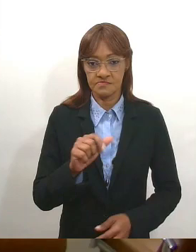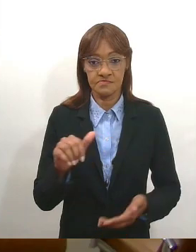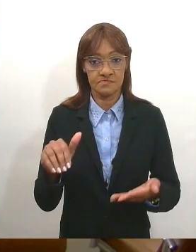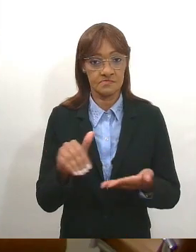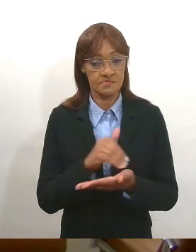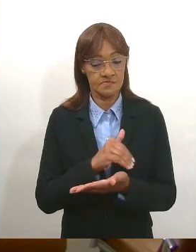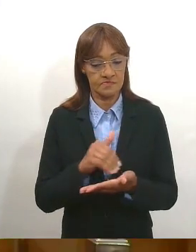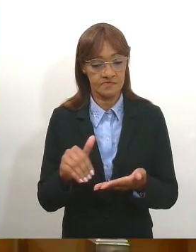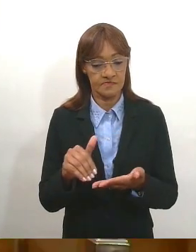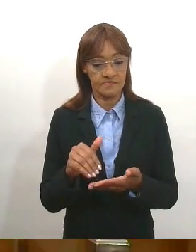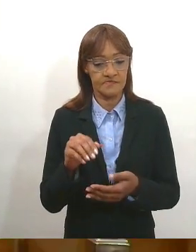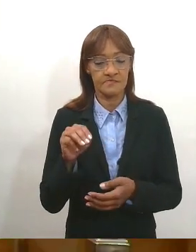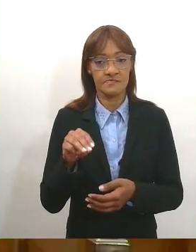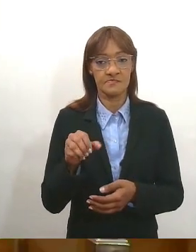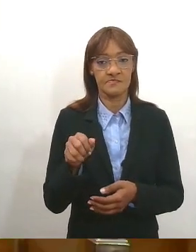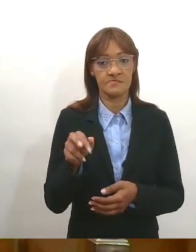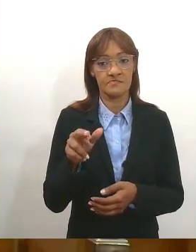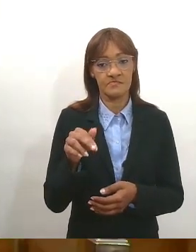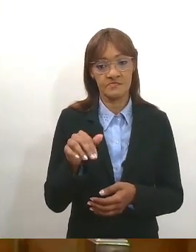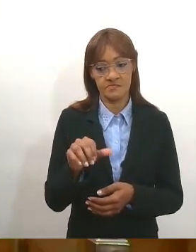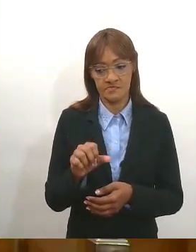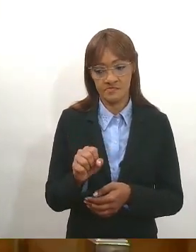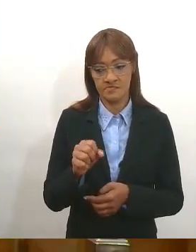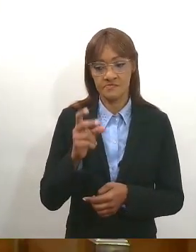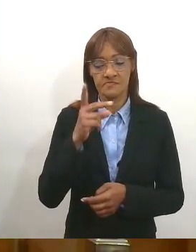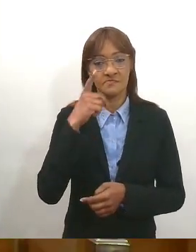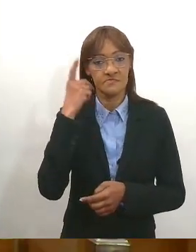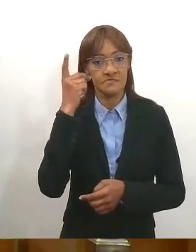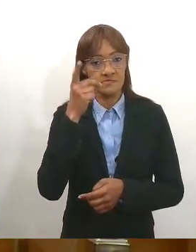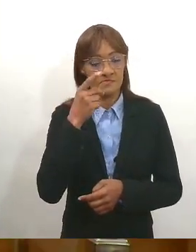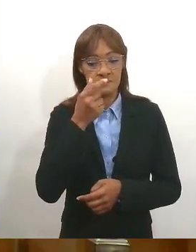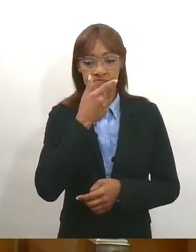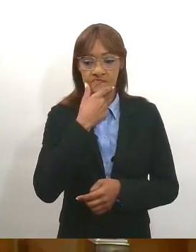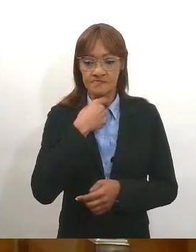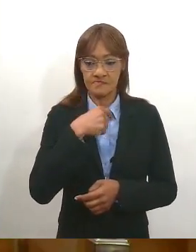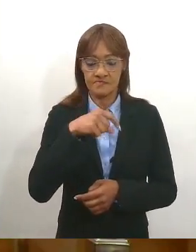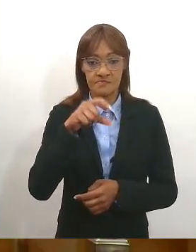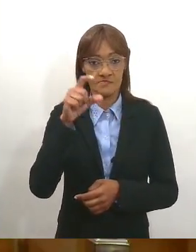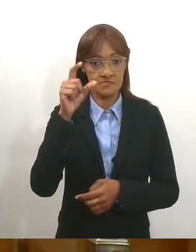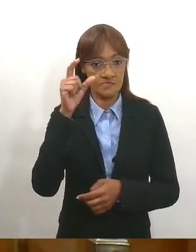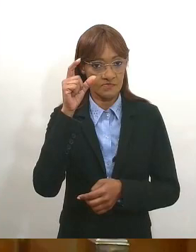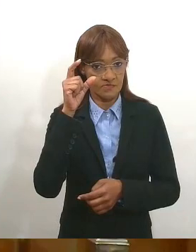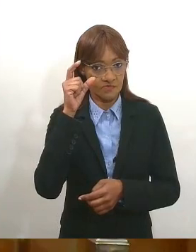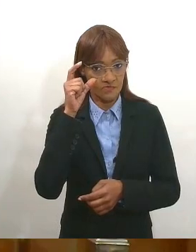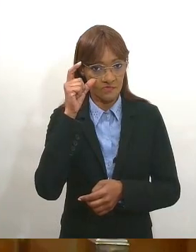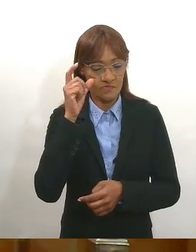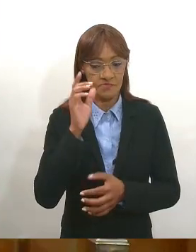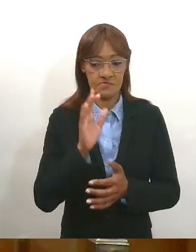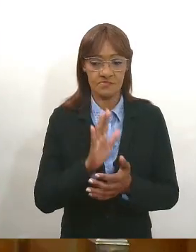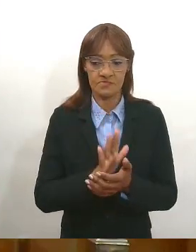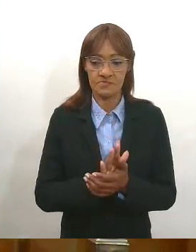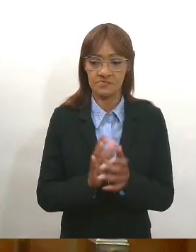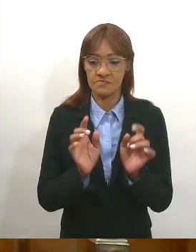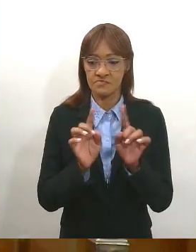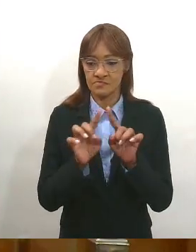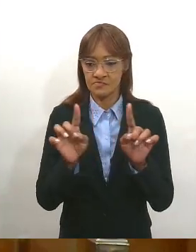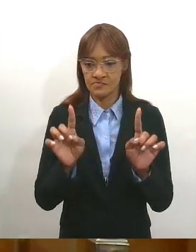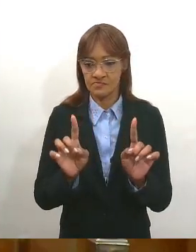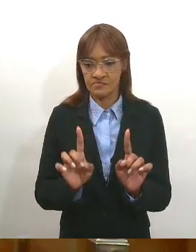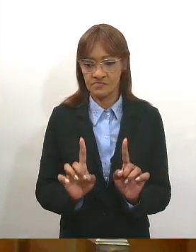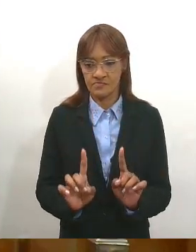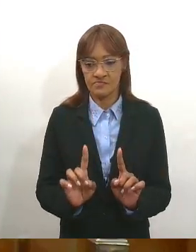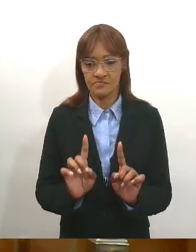deputado Geógio. Bom dia, funcionários e funcionárias da Casa do Povo. Bom dia,